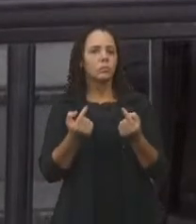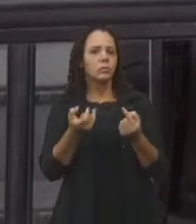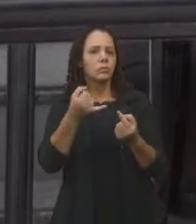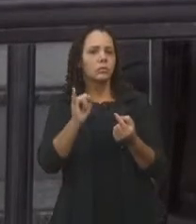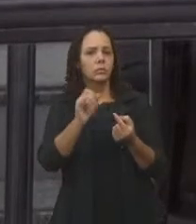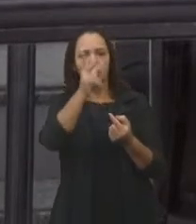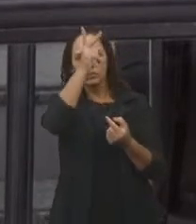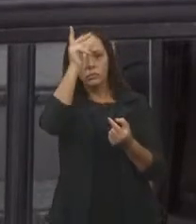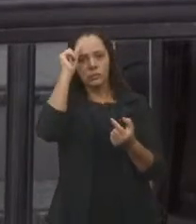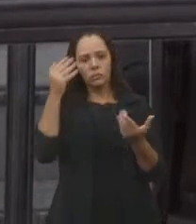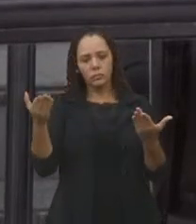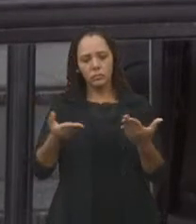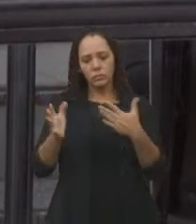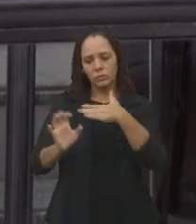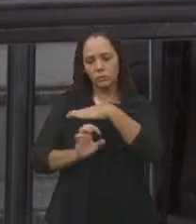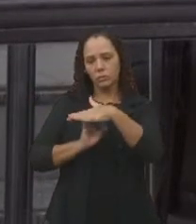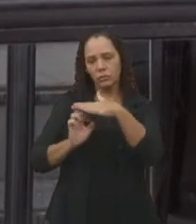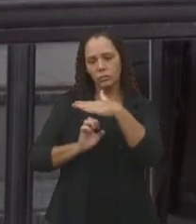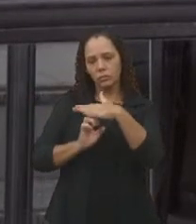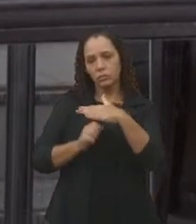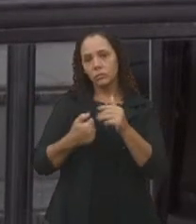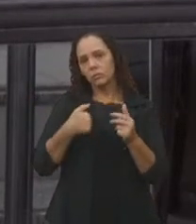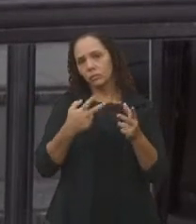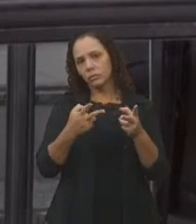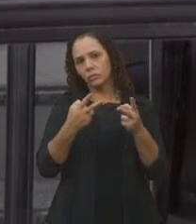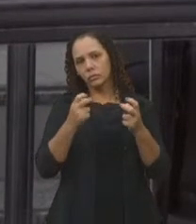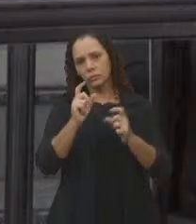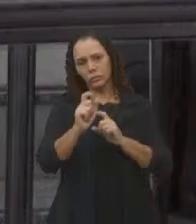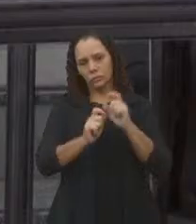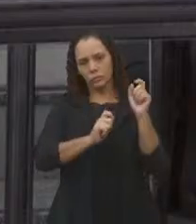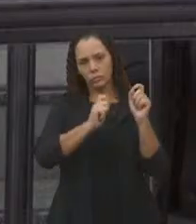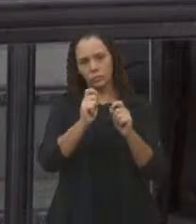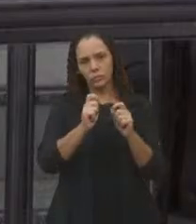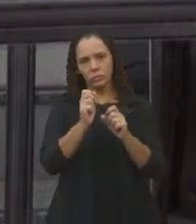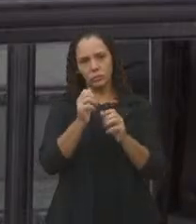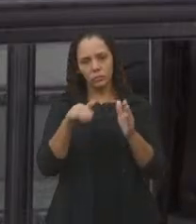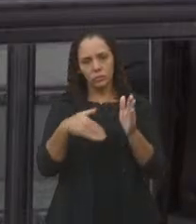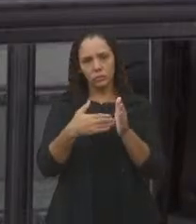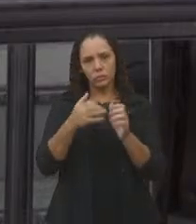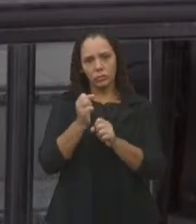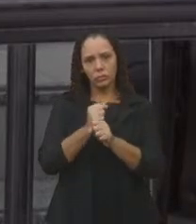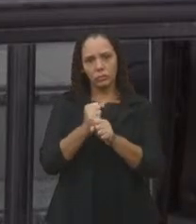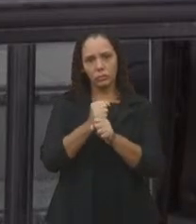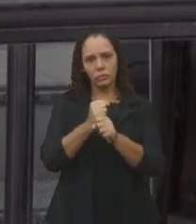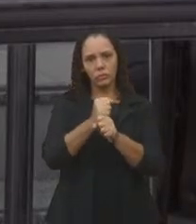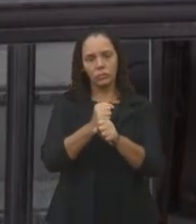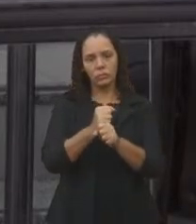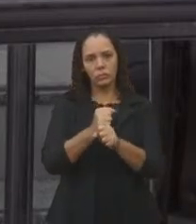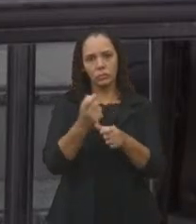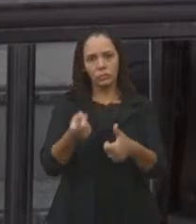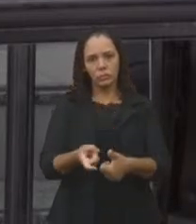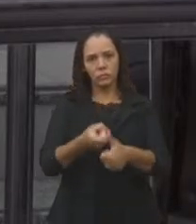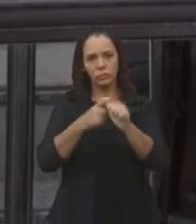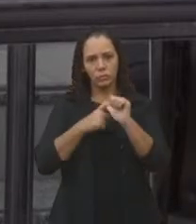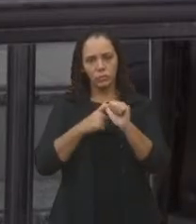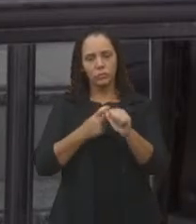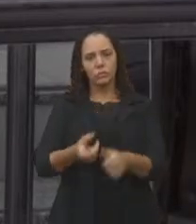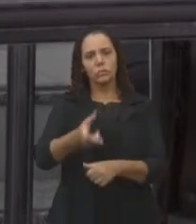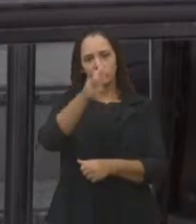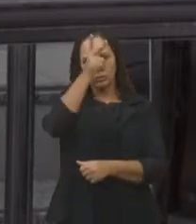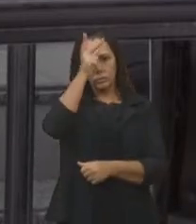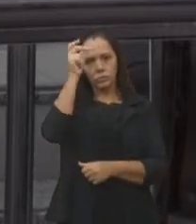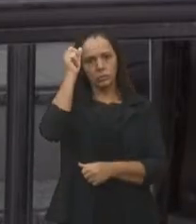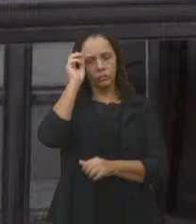fosse uma empresa hoje? Pelo que eu estou vendo, nos últimos anos, né? A questão da dívida que a Prefeitura